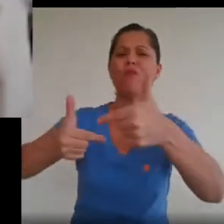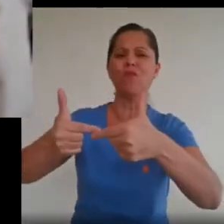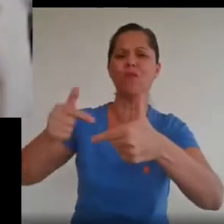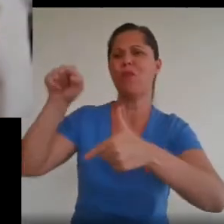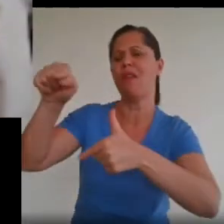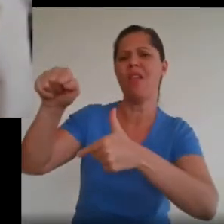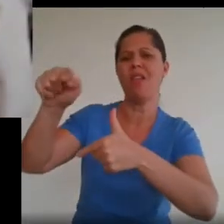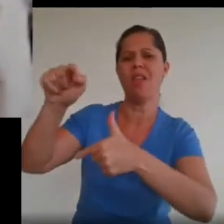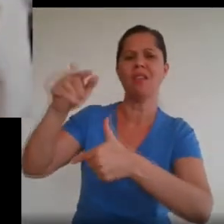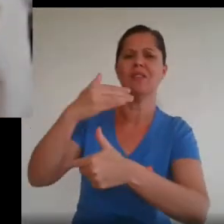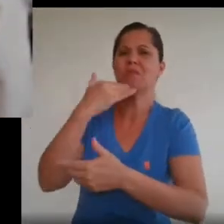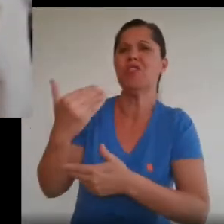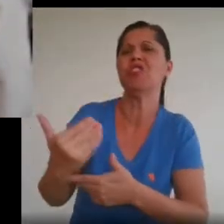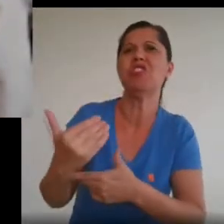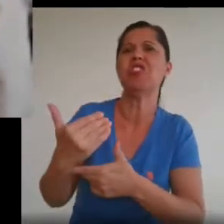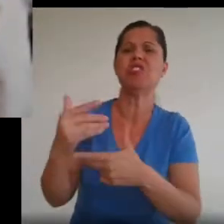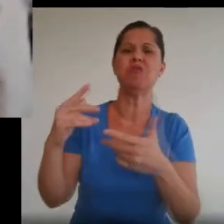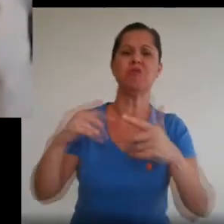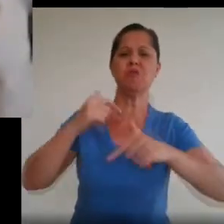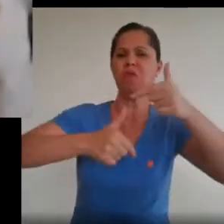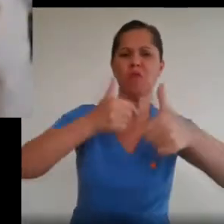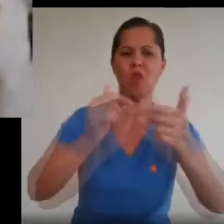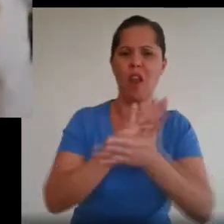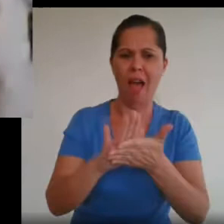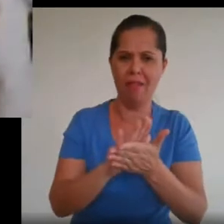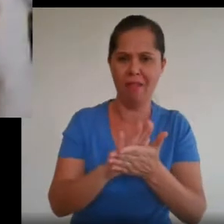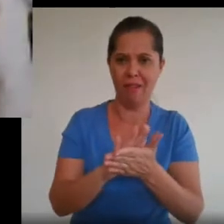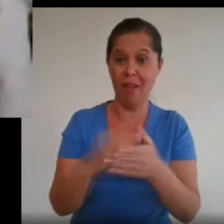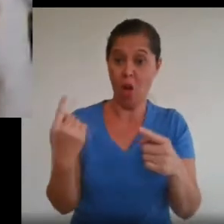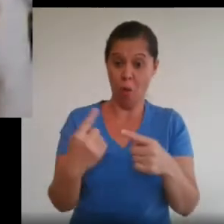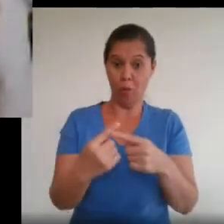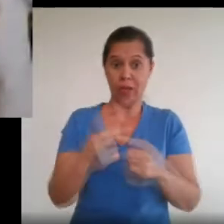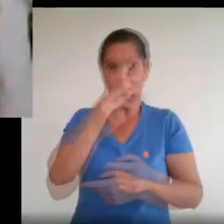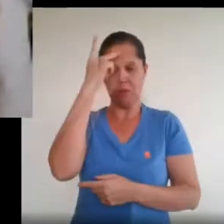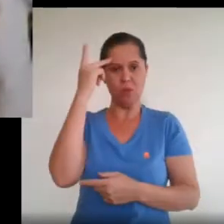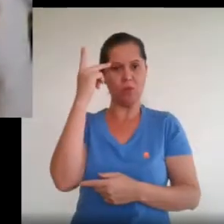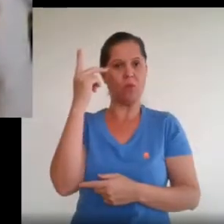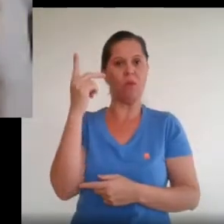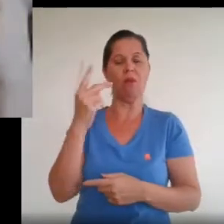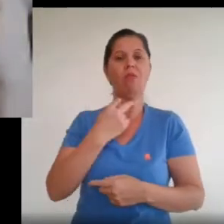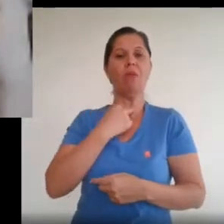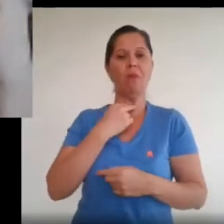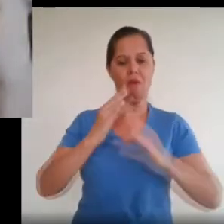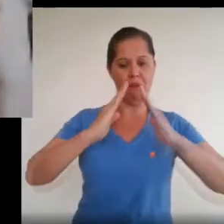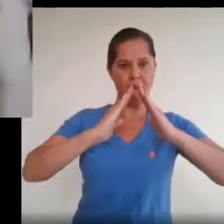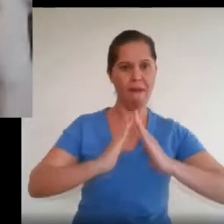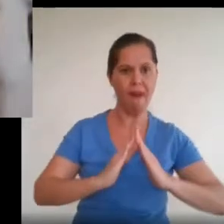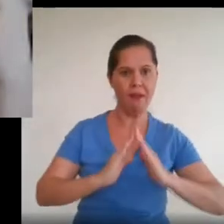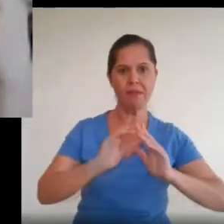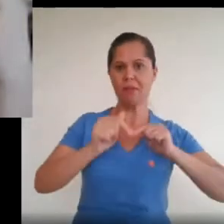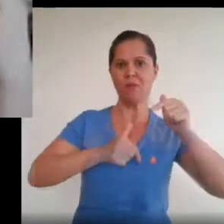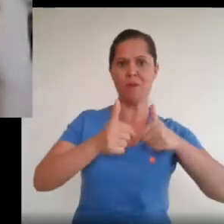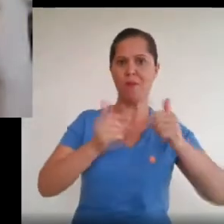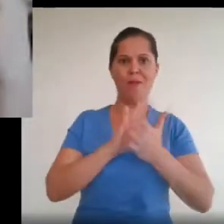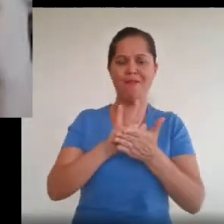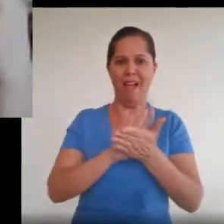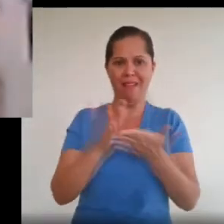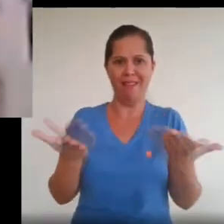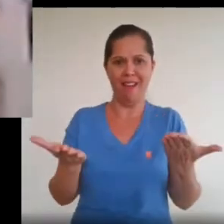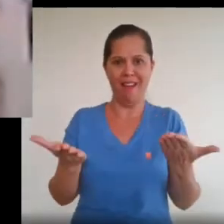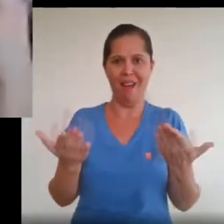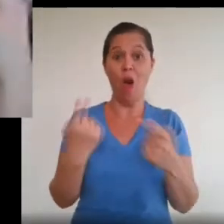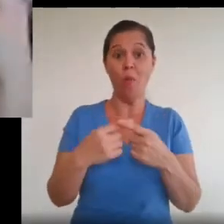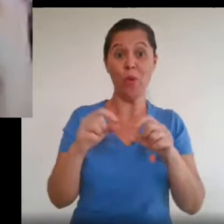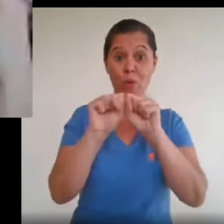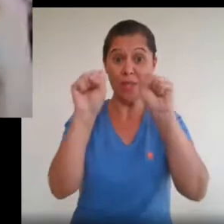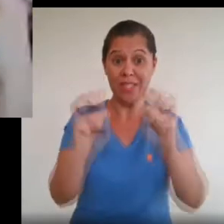que, assim, não deu certo, porque as pessoas podem ficar em casa sem trabalhar, porque no sistema capitalista,